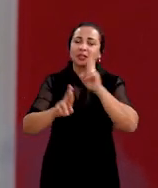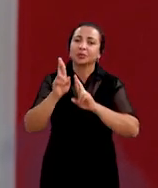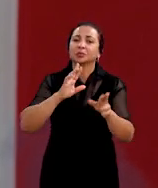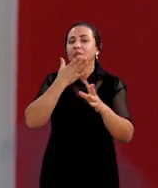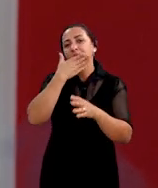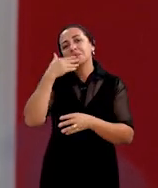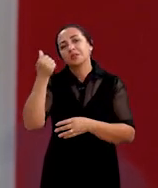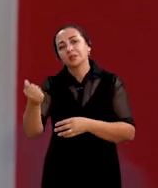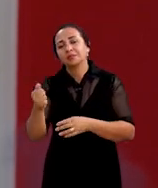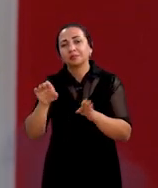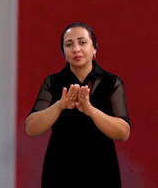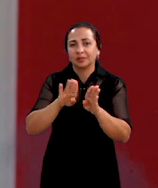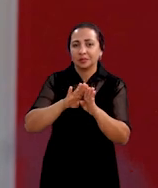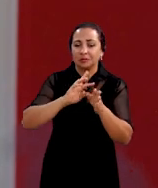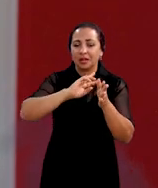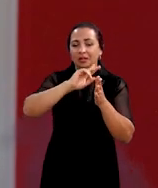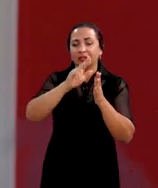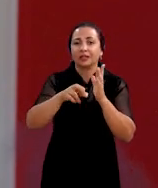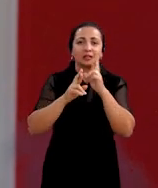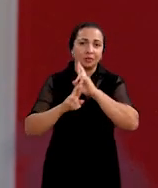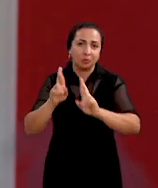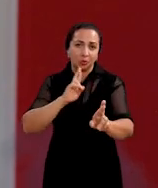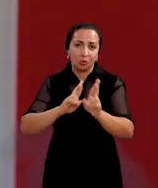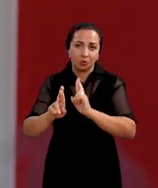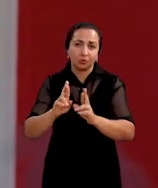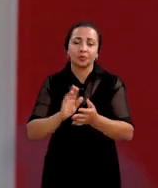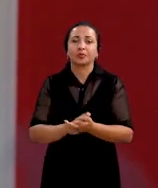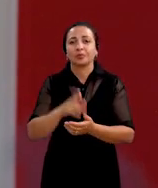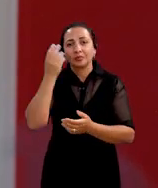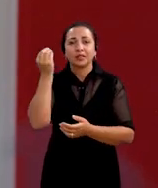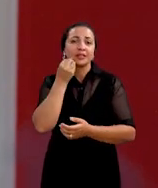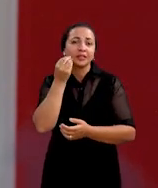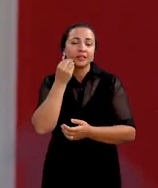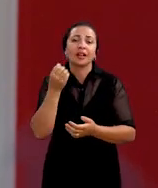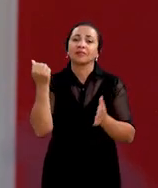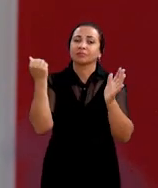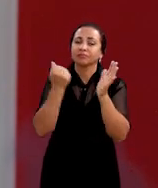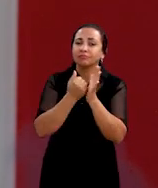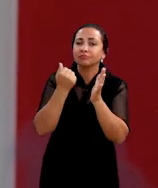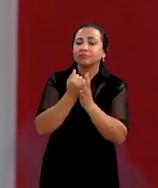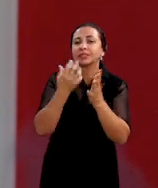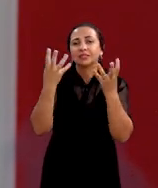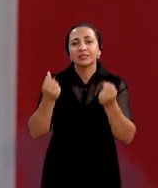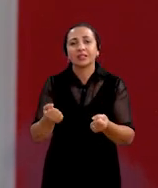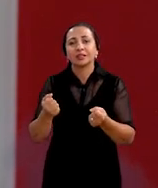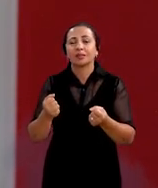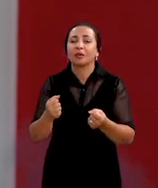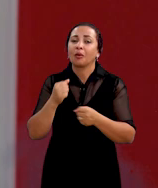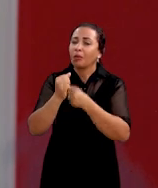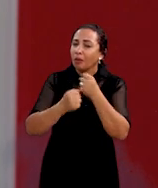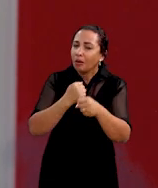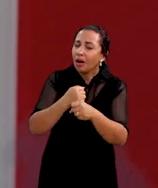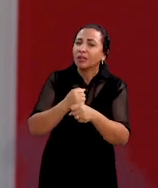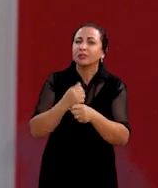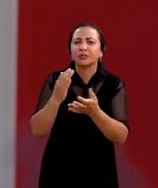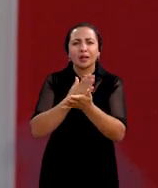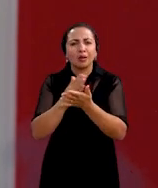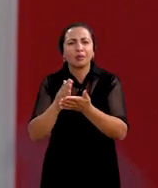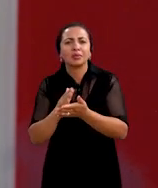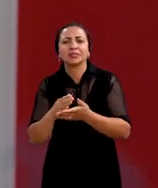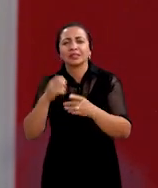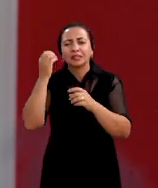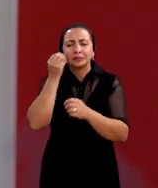né, soluções e melhorias nessa solução e testá-la e validá-la com o tempo, né, em